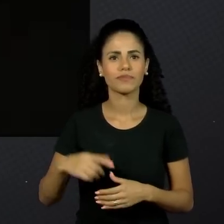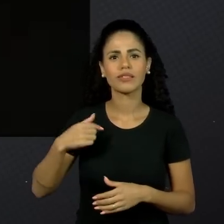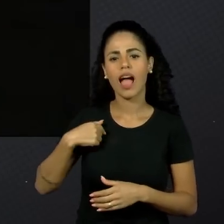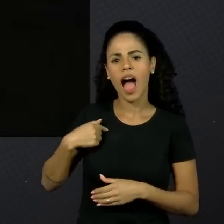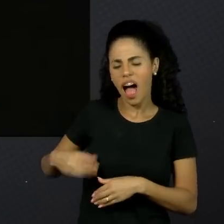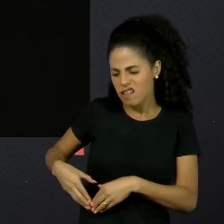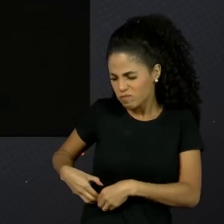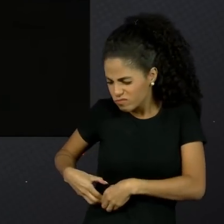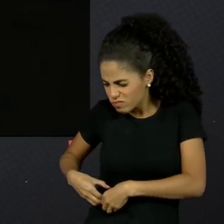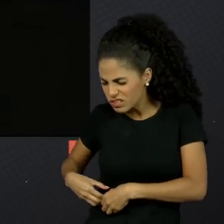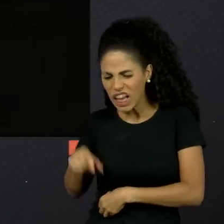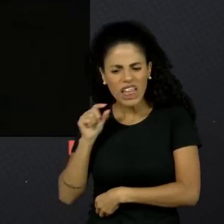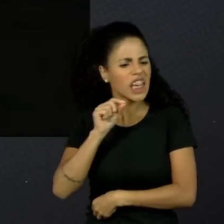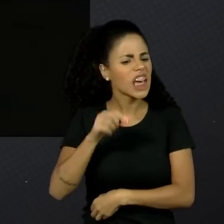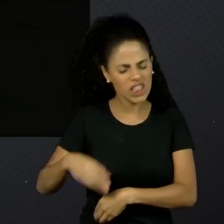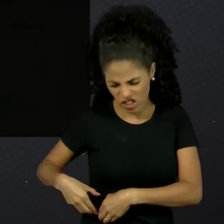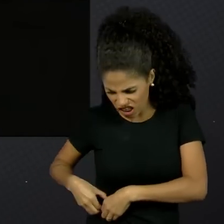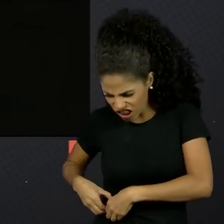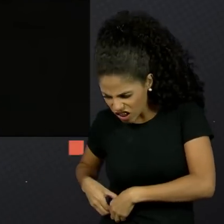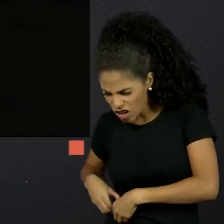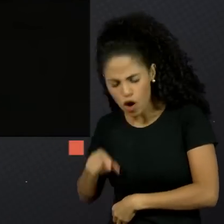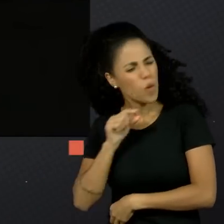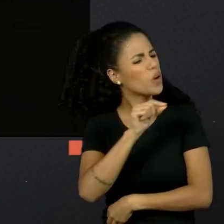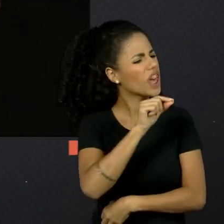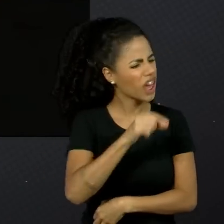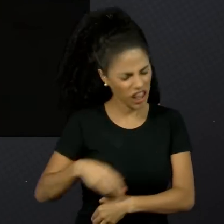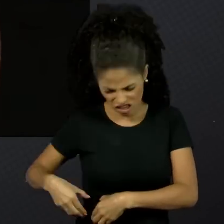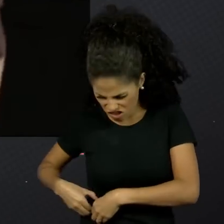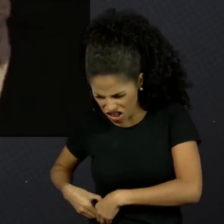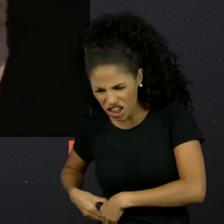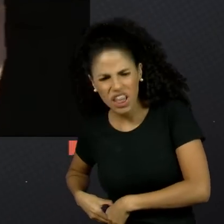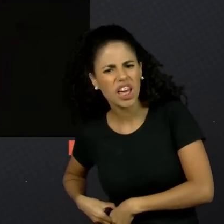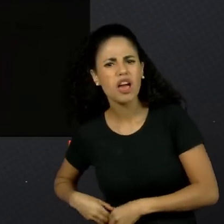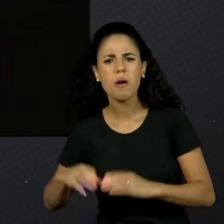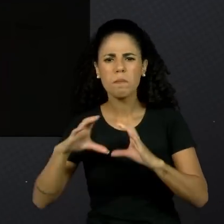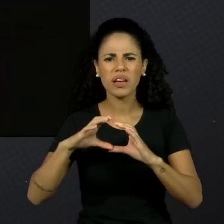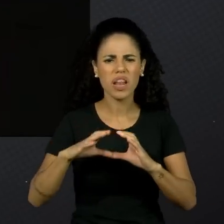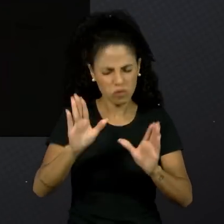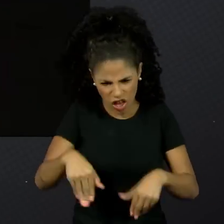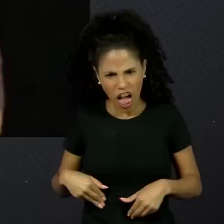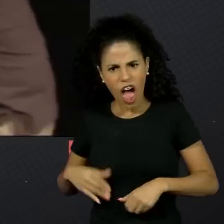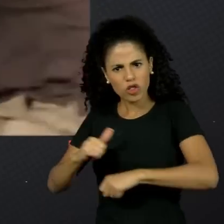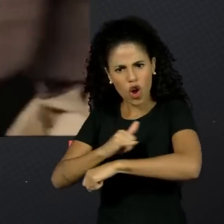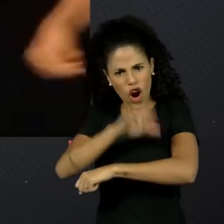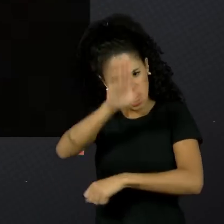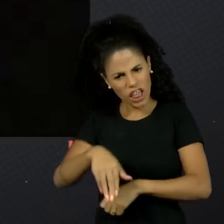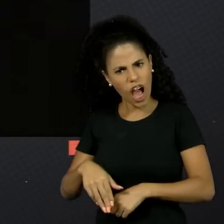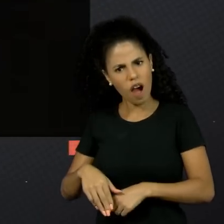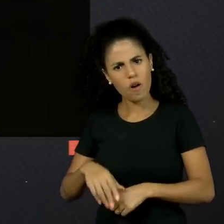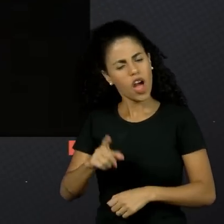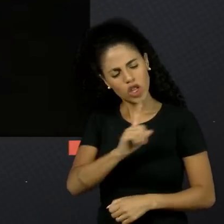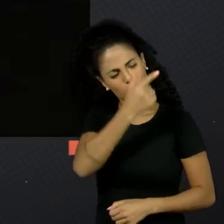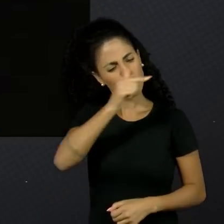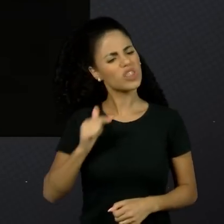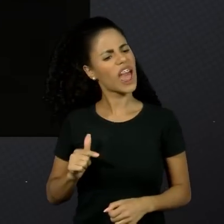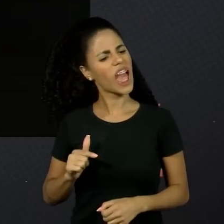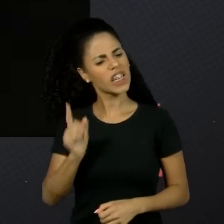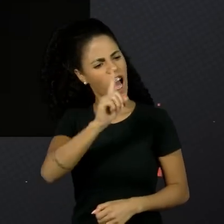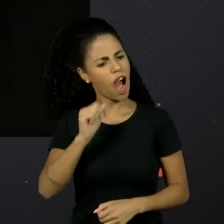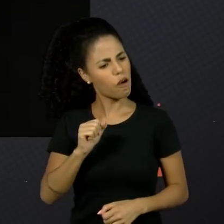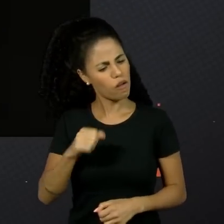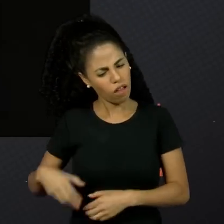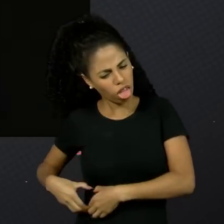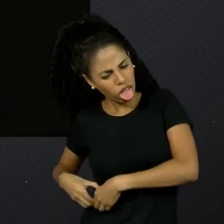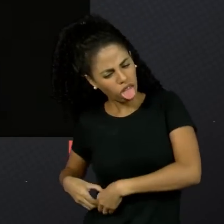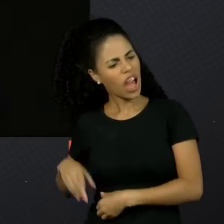é isso aqui? Que é isso aqui, gente? O quê? Olha o tamanho do pneu. Que é isso? Que pneu? Olha o tamanho do pneu. Eu não tenho pneu, eu